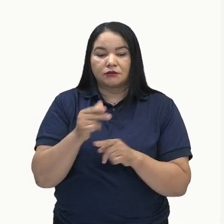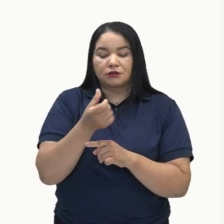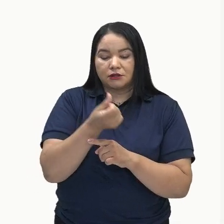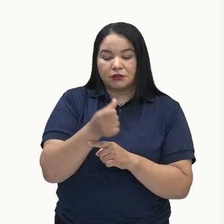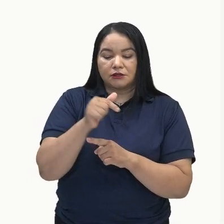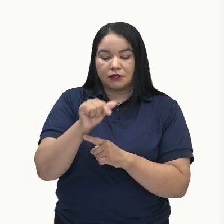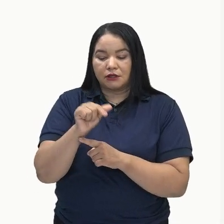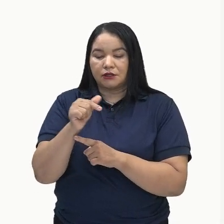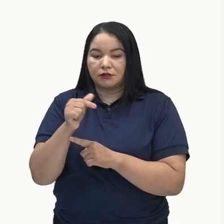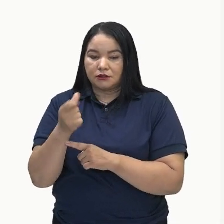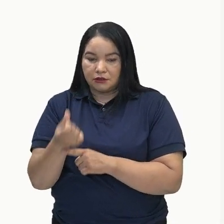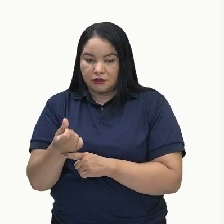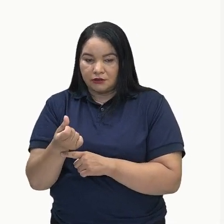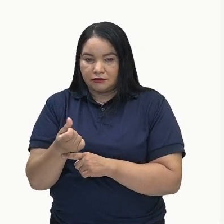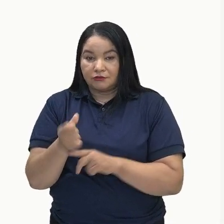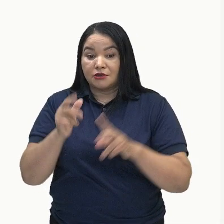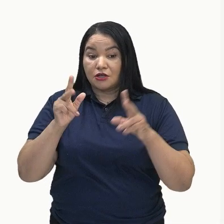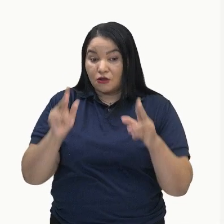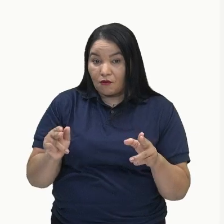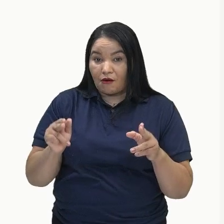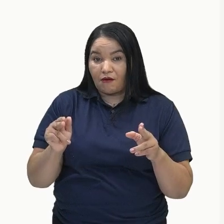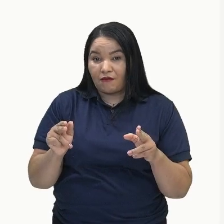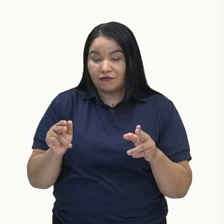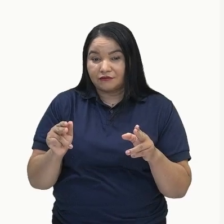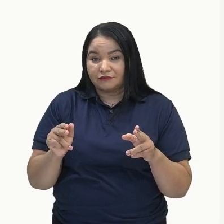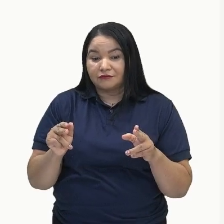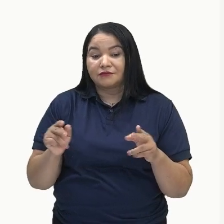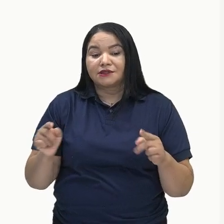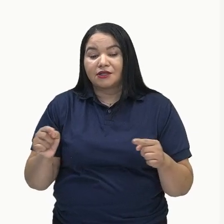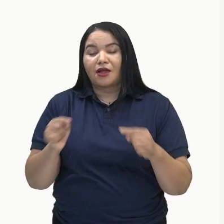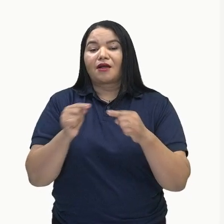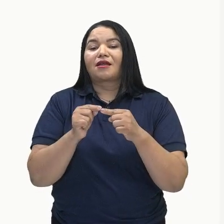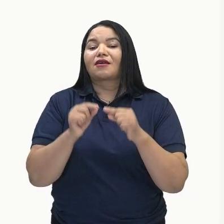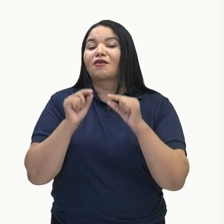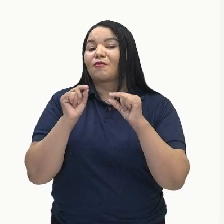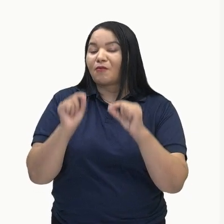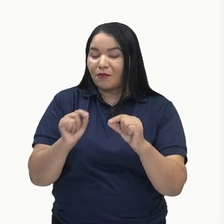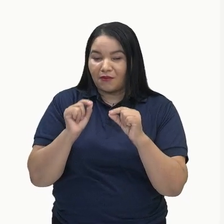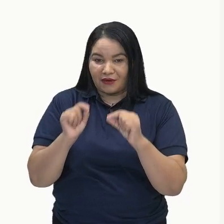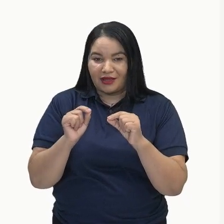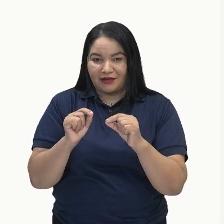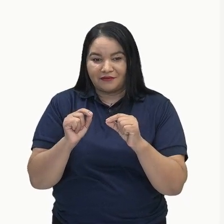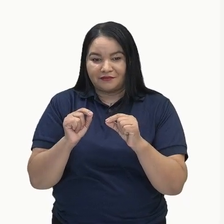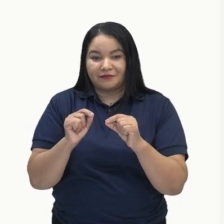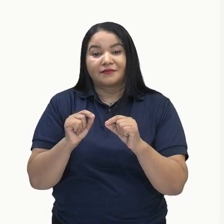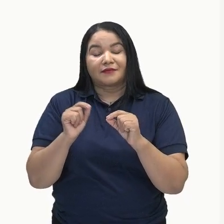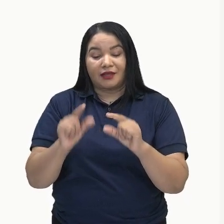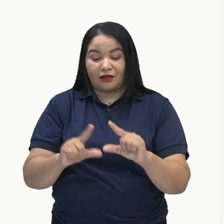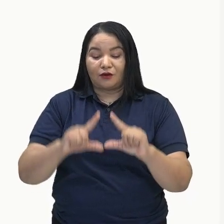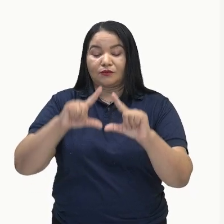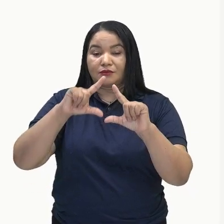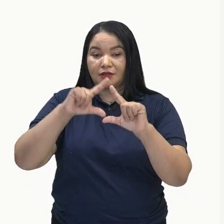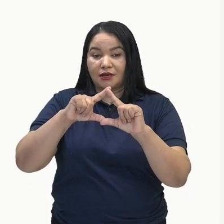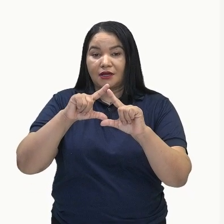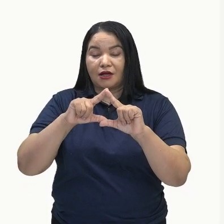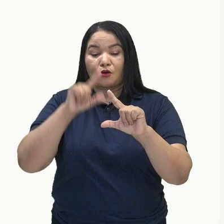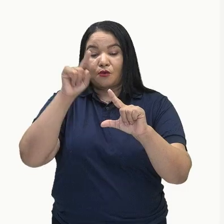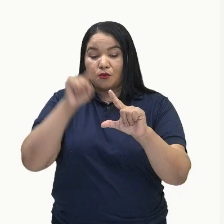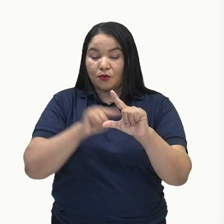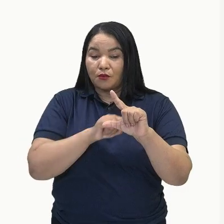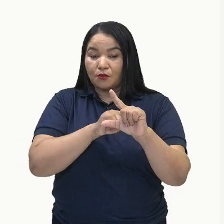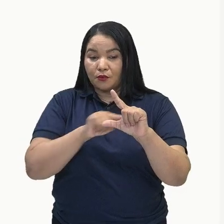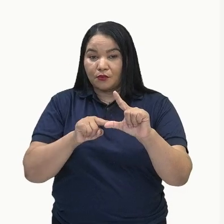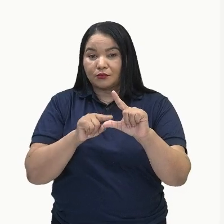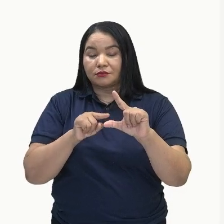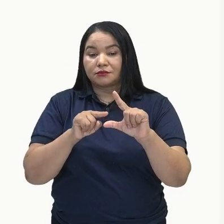676, certo? O que isso aqui quer dizer, né? Quer dizer que esse triângulo, cujos catetos, melhor,